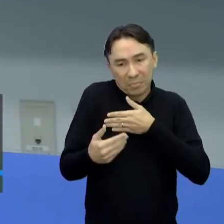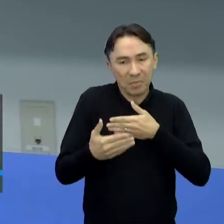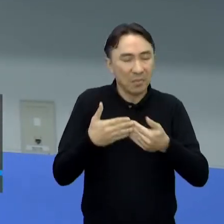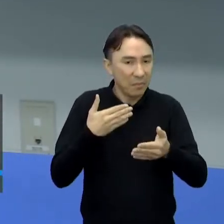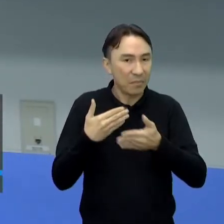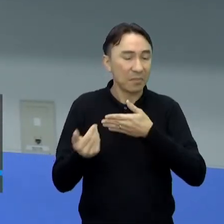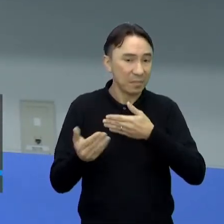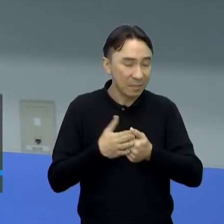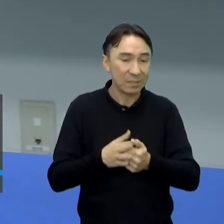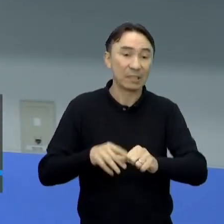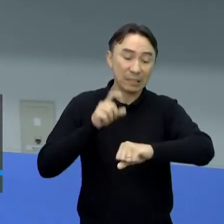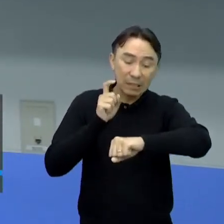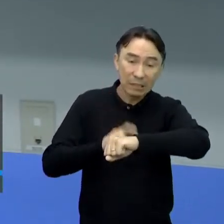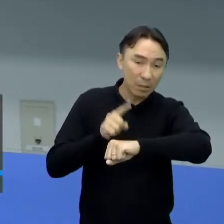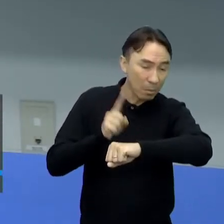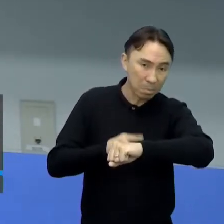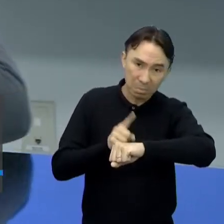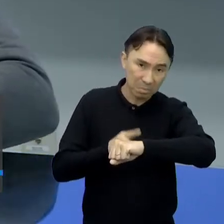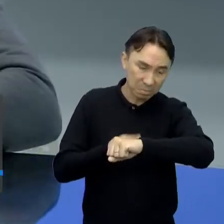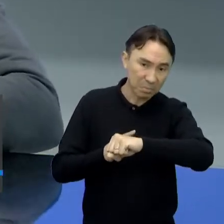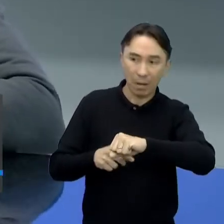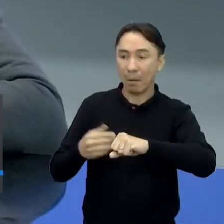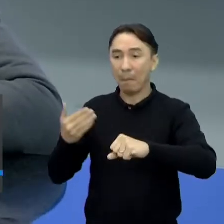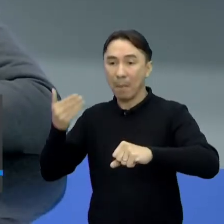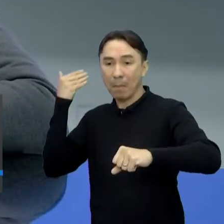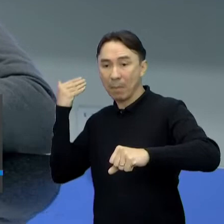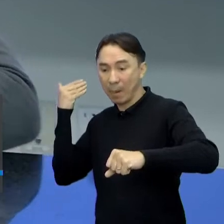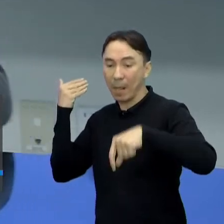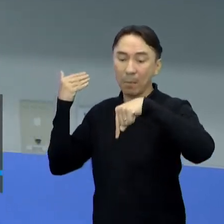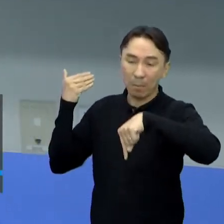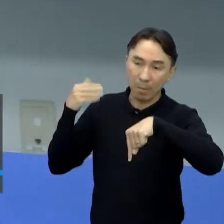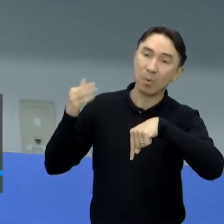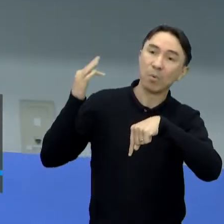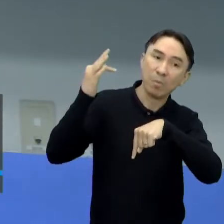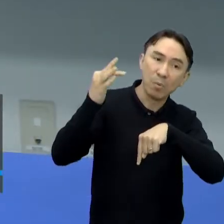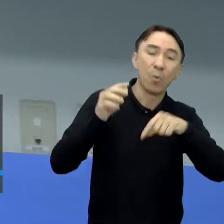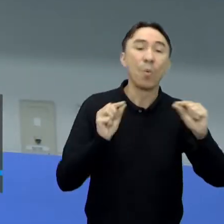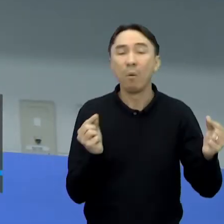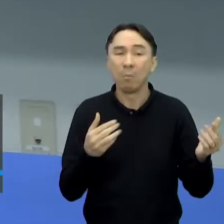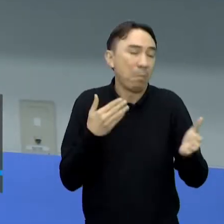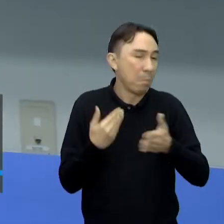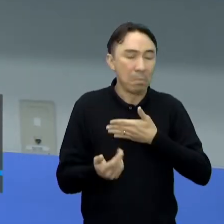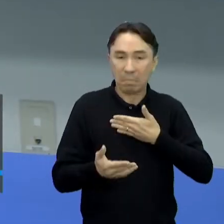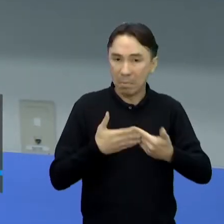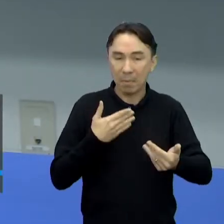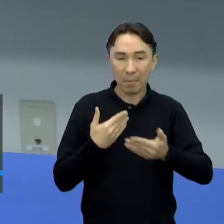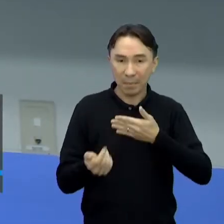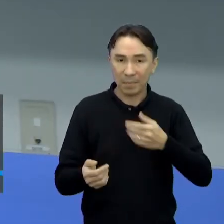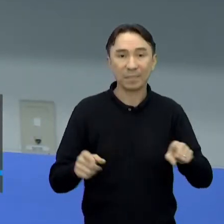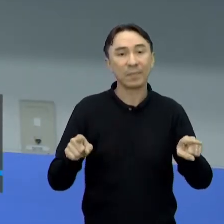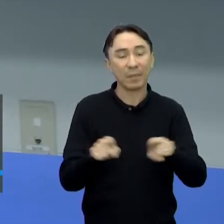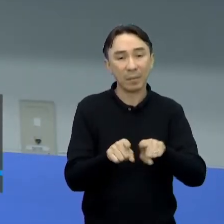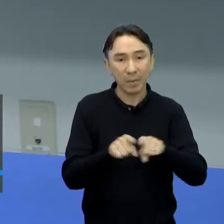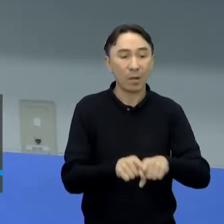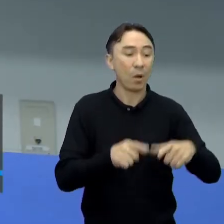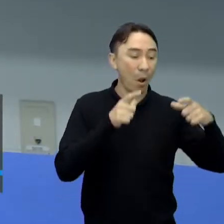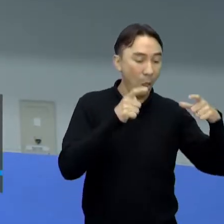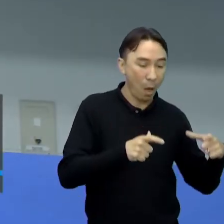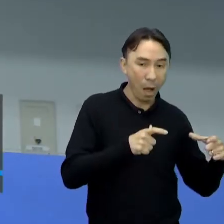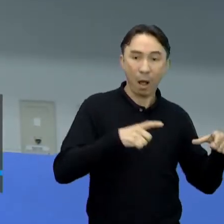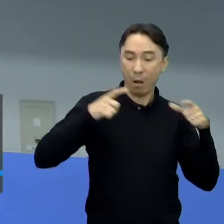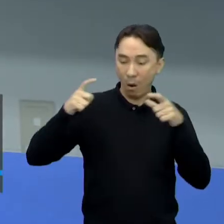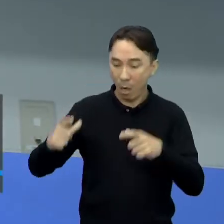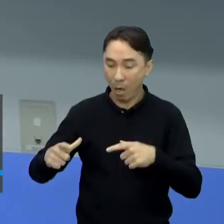independentemente do tempo ao qual fazem parte e independentemente do espaço, ou